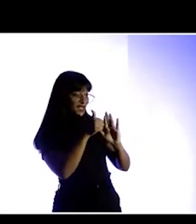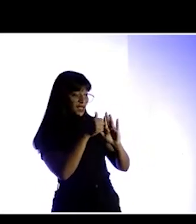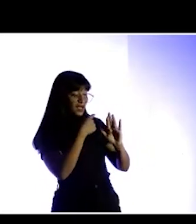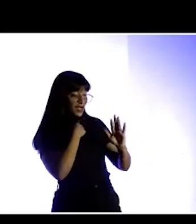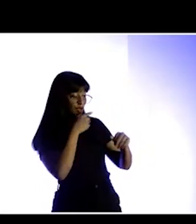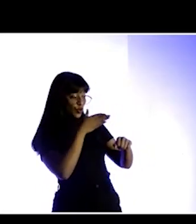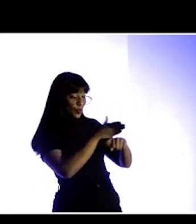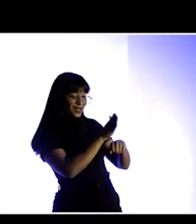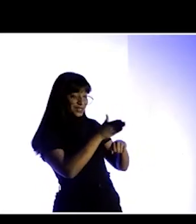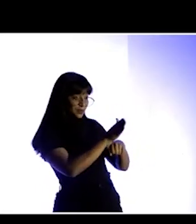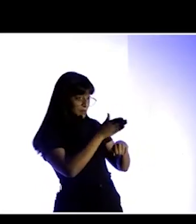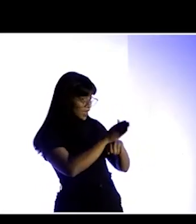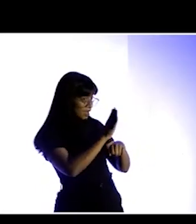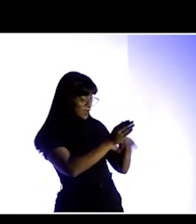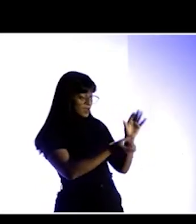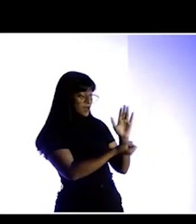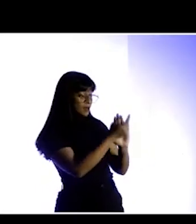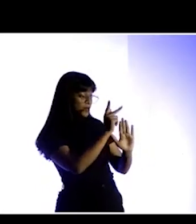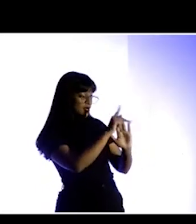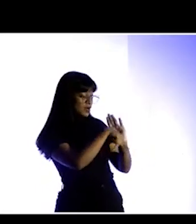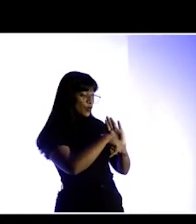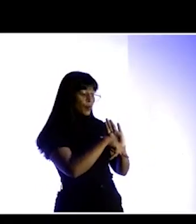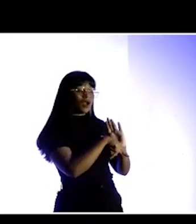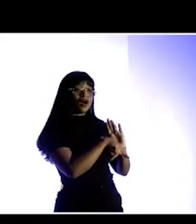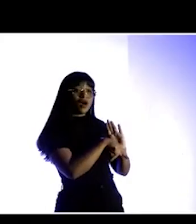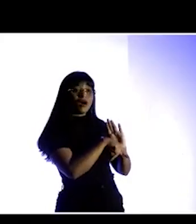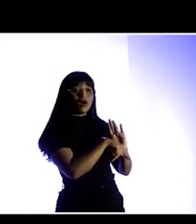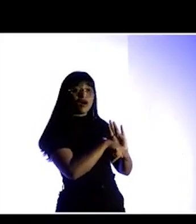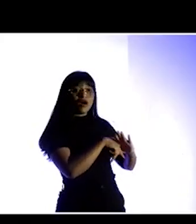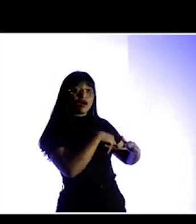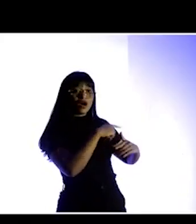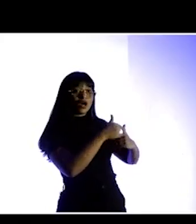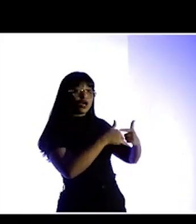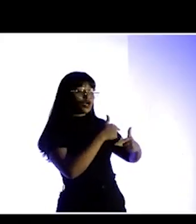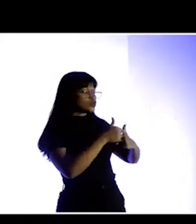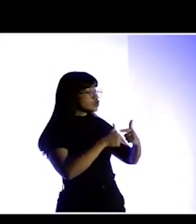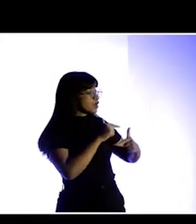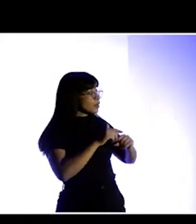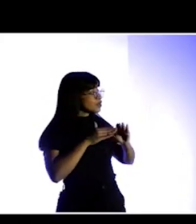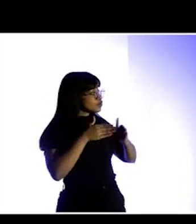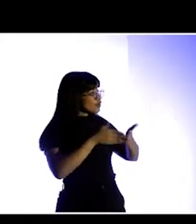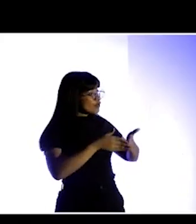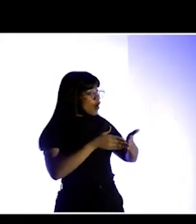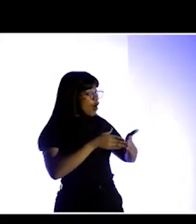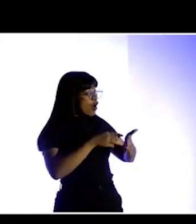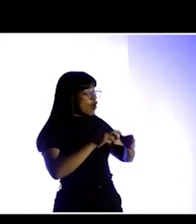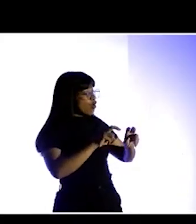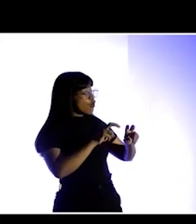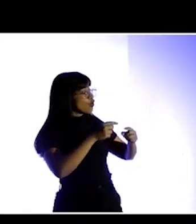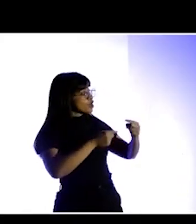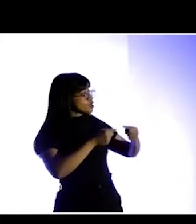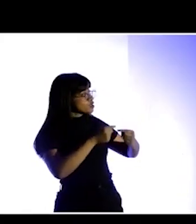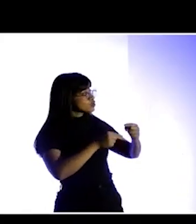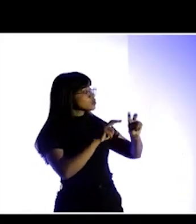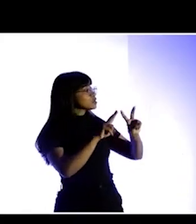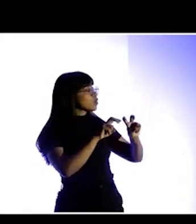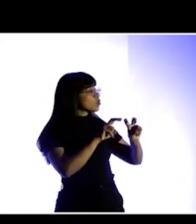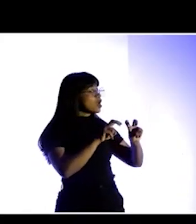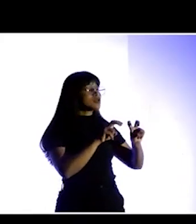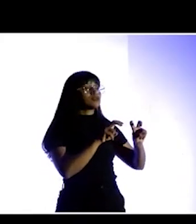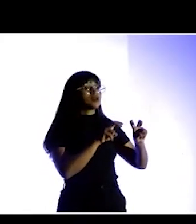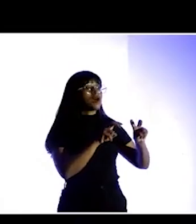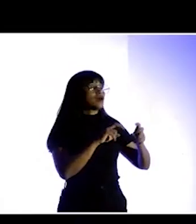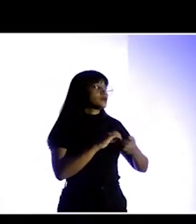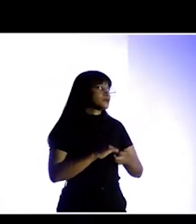primeiro Plano Nacional de Adaptação, especificamente no Caderno Água. A gente foi incorporando isso dentro dos nossos planos de bacia, né, plano de bacia de domínio da